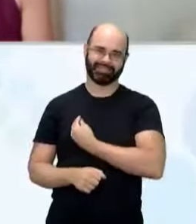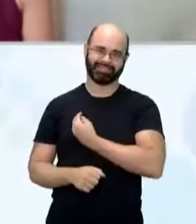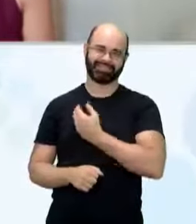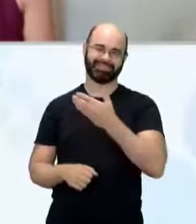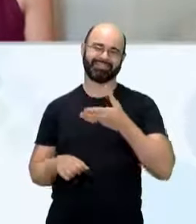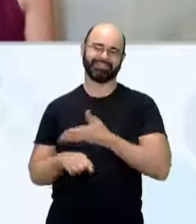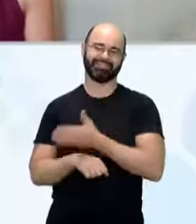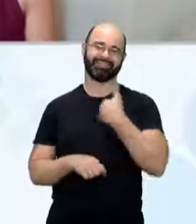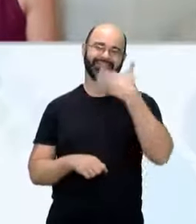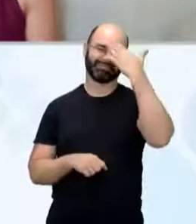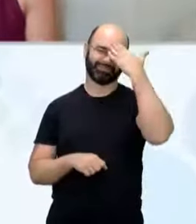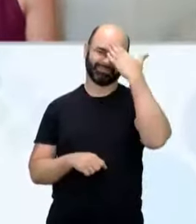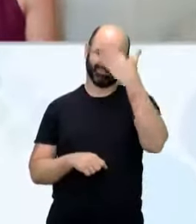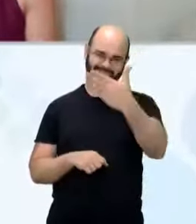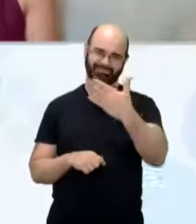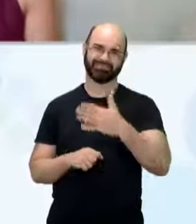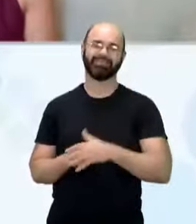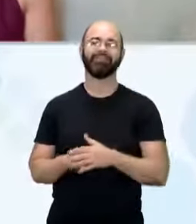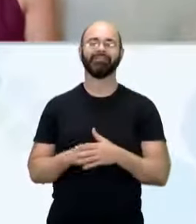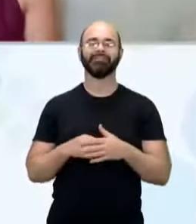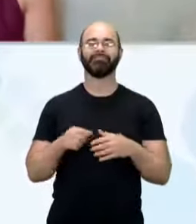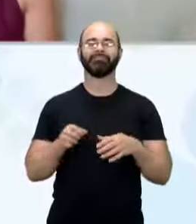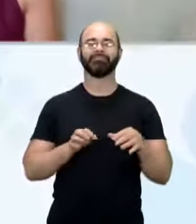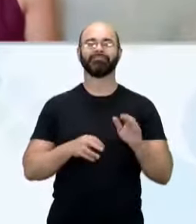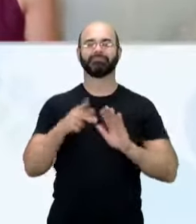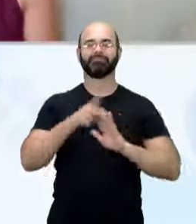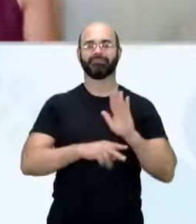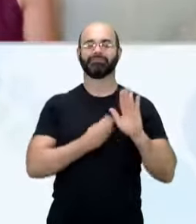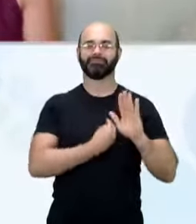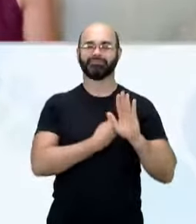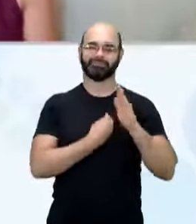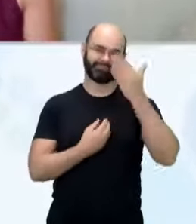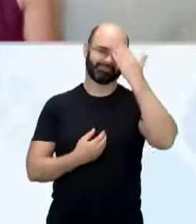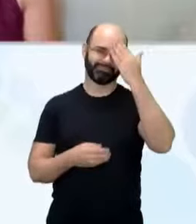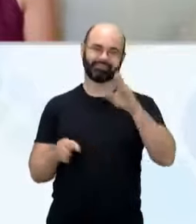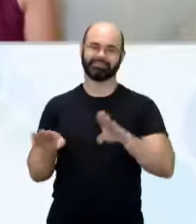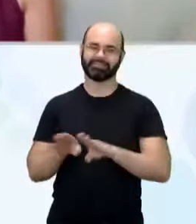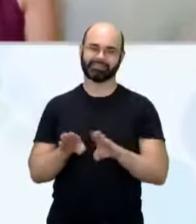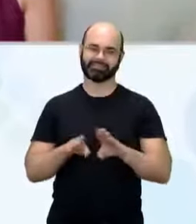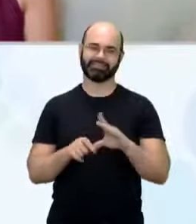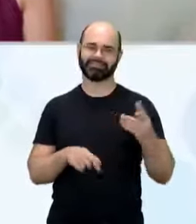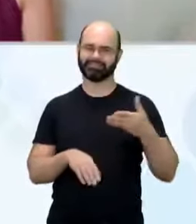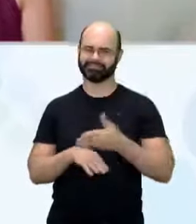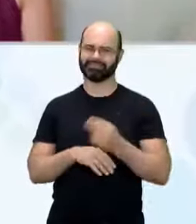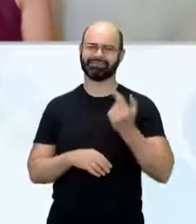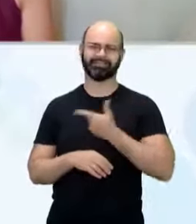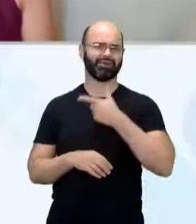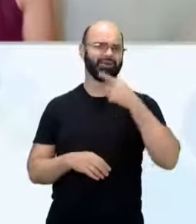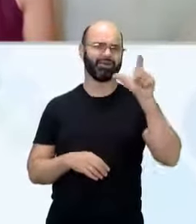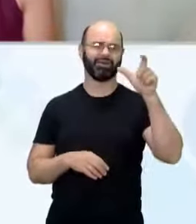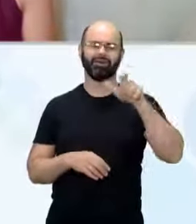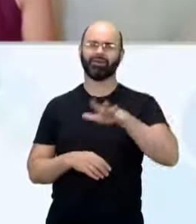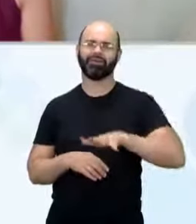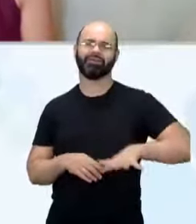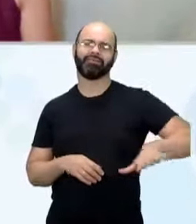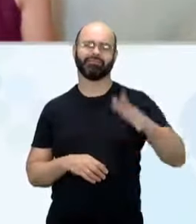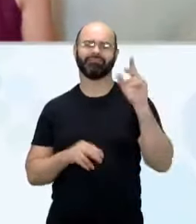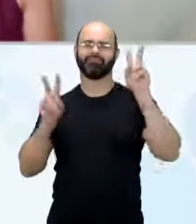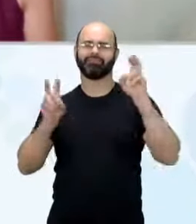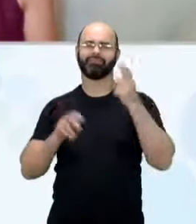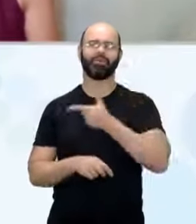última formação relacionada ao projeto de vida, mas que também tem estado com a gente em outras tantas